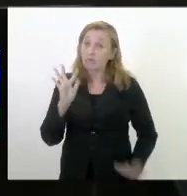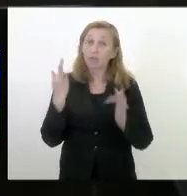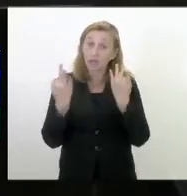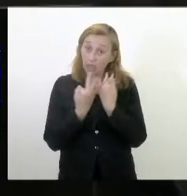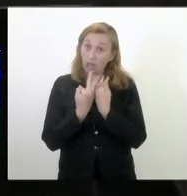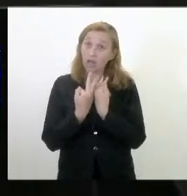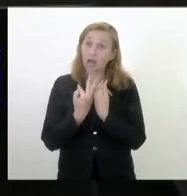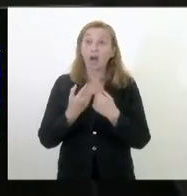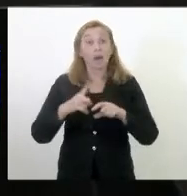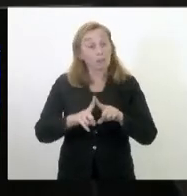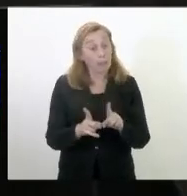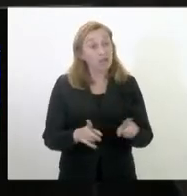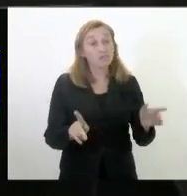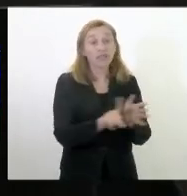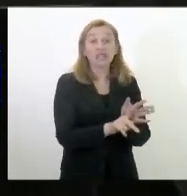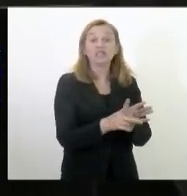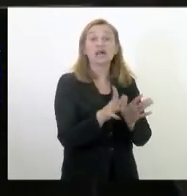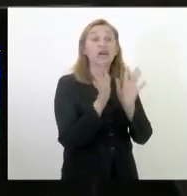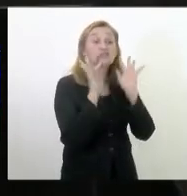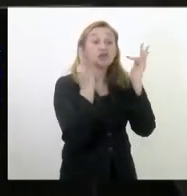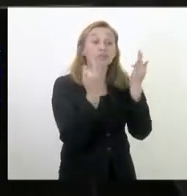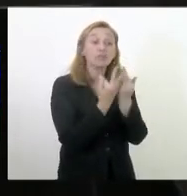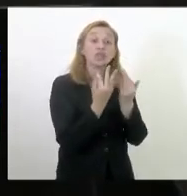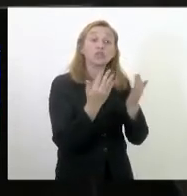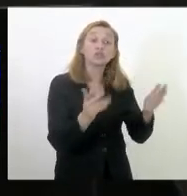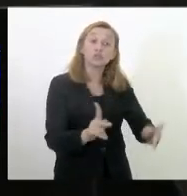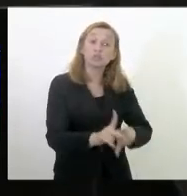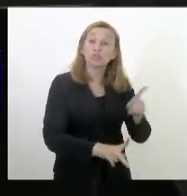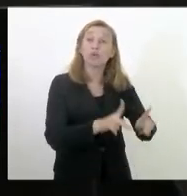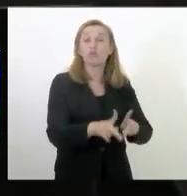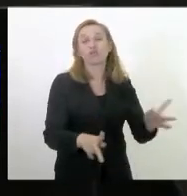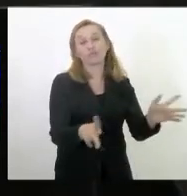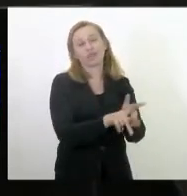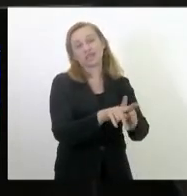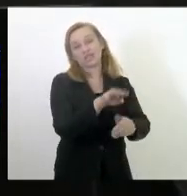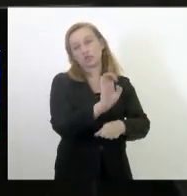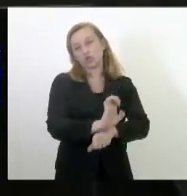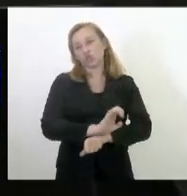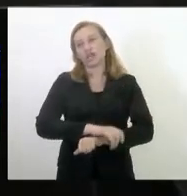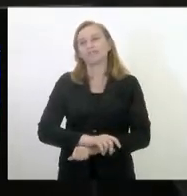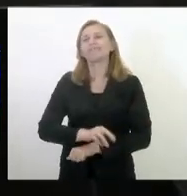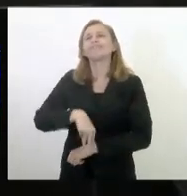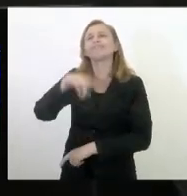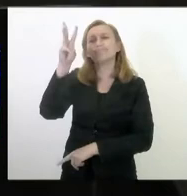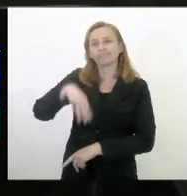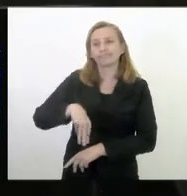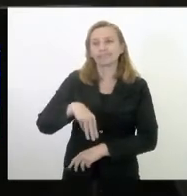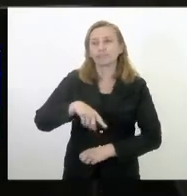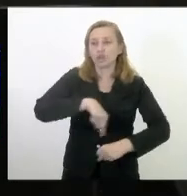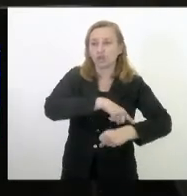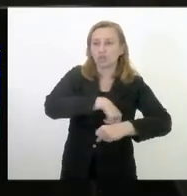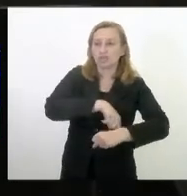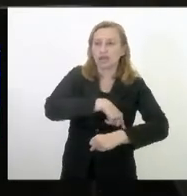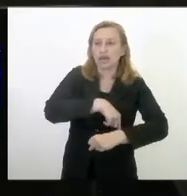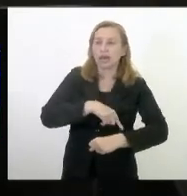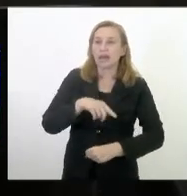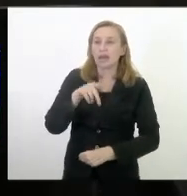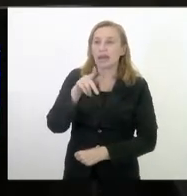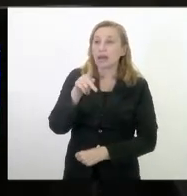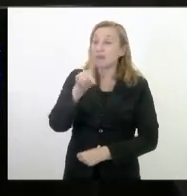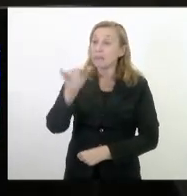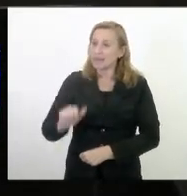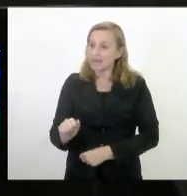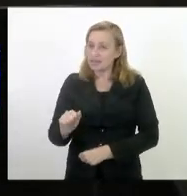Alexandre Freitas, mas isso faz parte da realidade do povo desse Estado. Porque quem gosta de cozinhar, fazer uma pizza lenha,